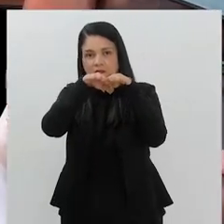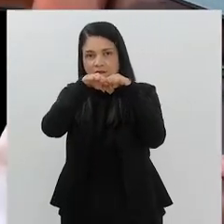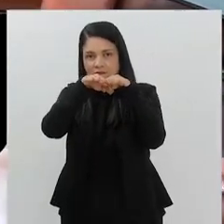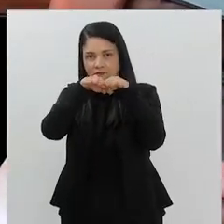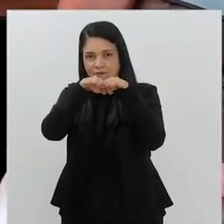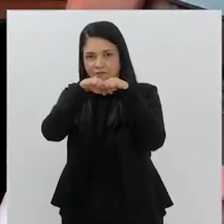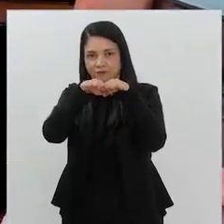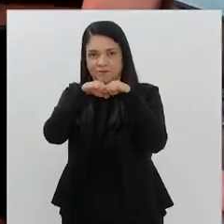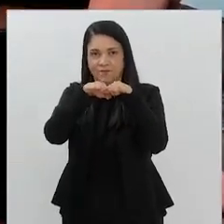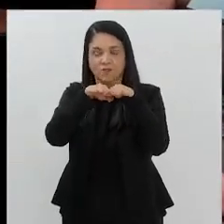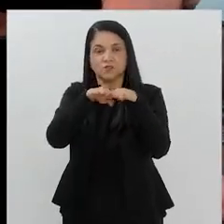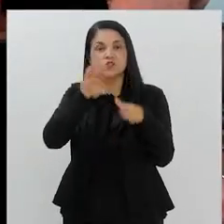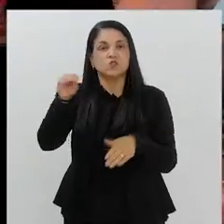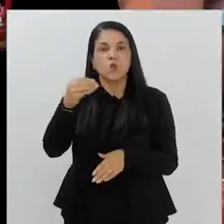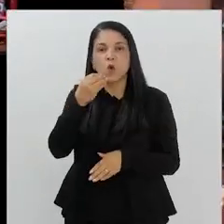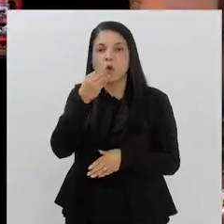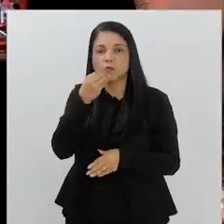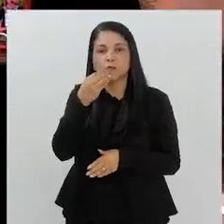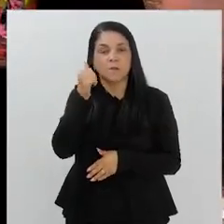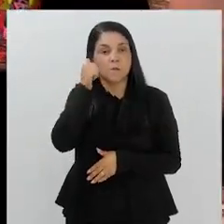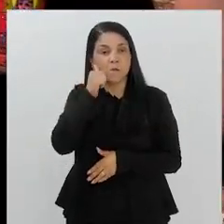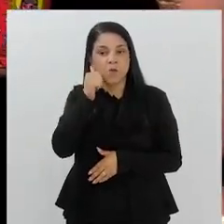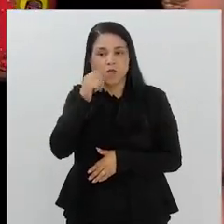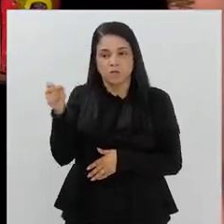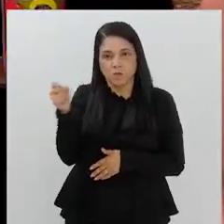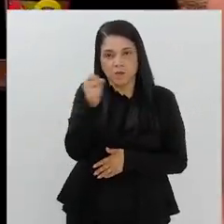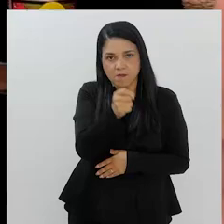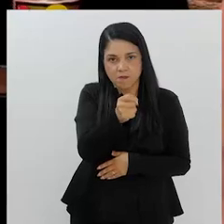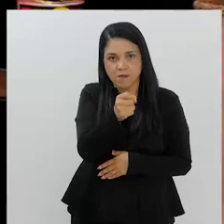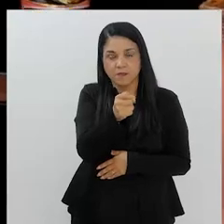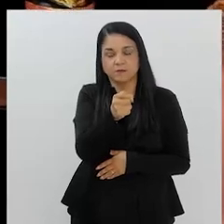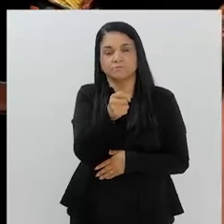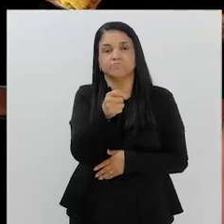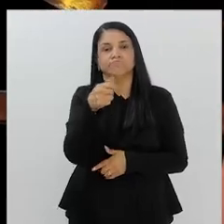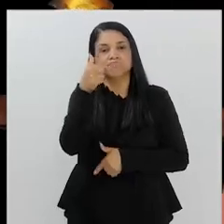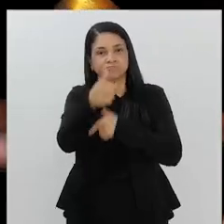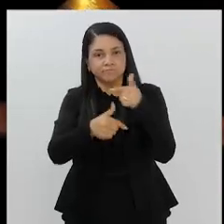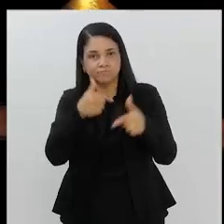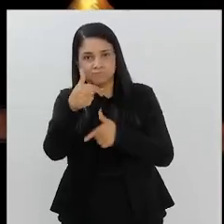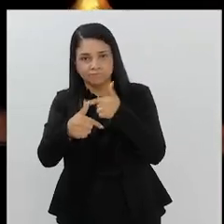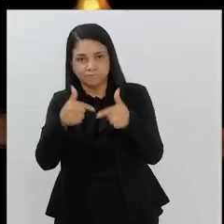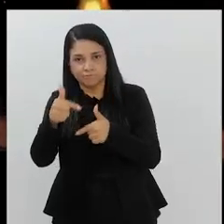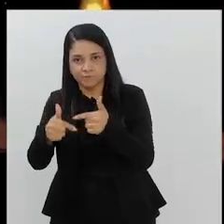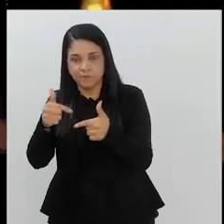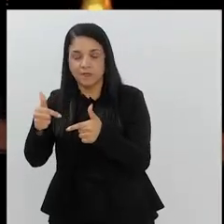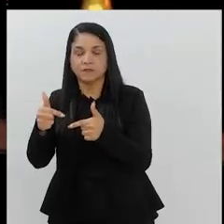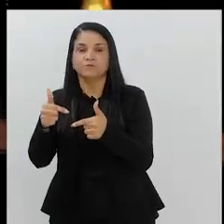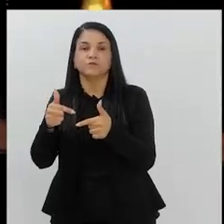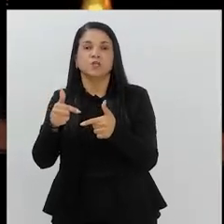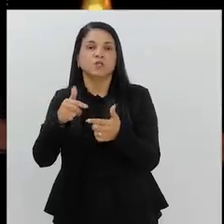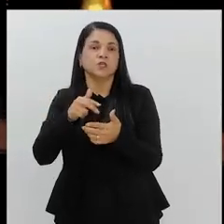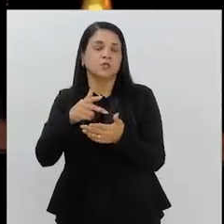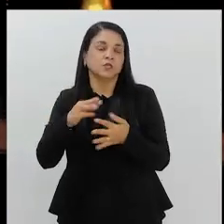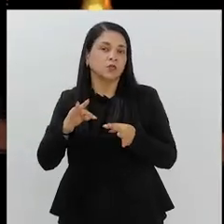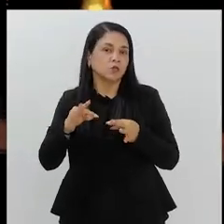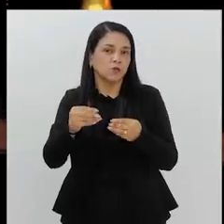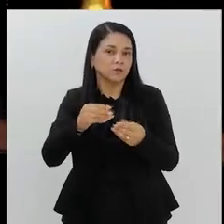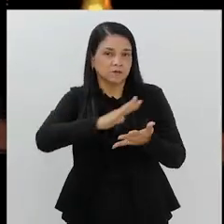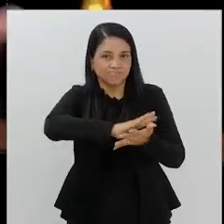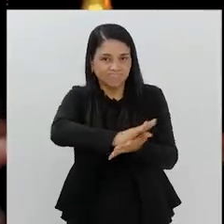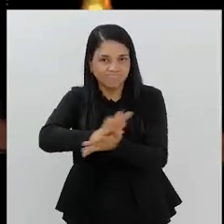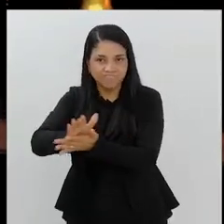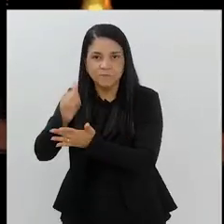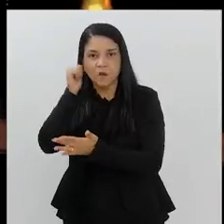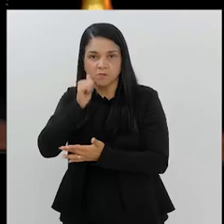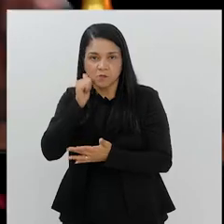ou Equidade de oportunidades no mercado de trabalho formal ou de enfrentamento a todas as formas de Marxismo e misoginia a